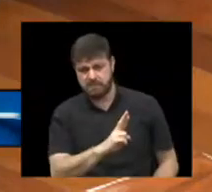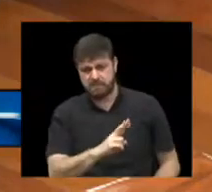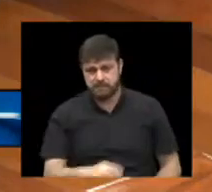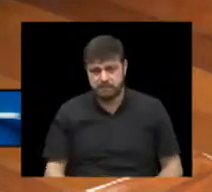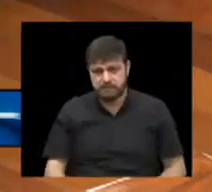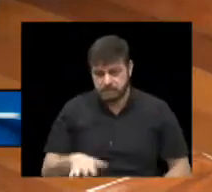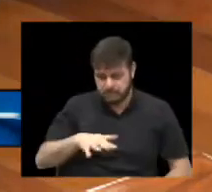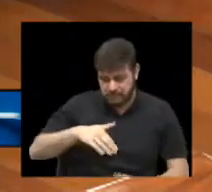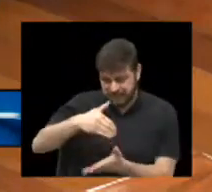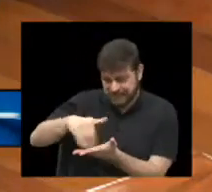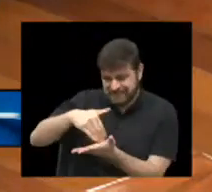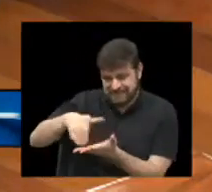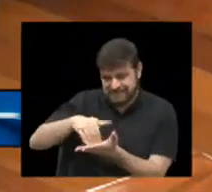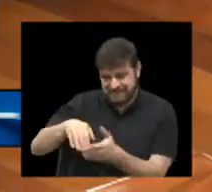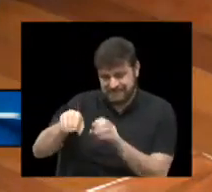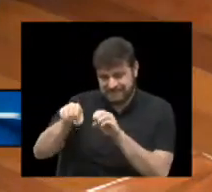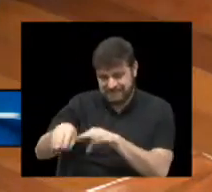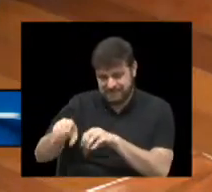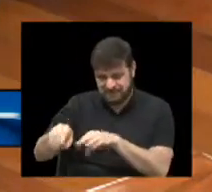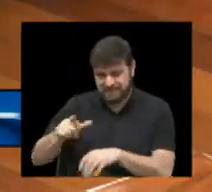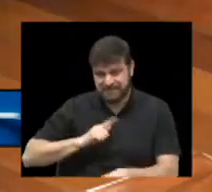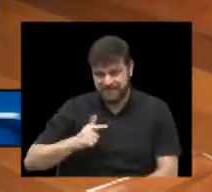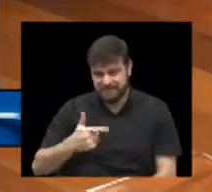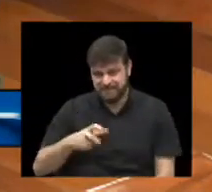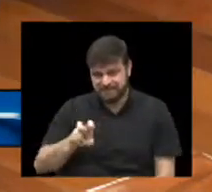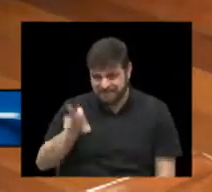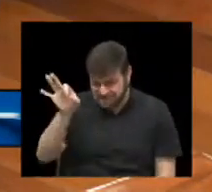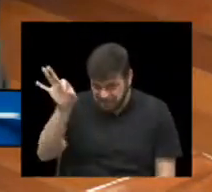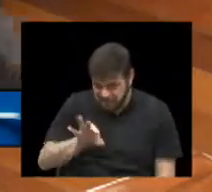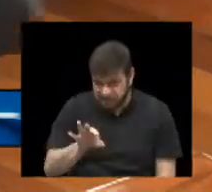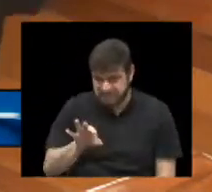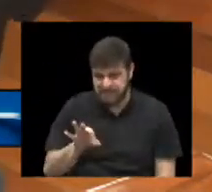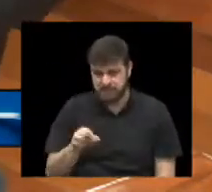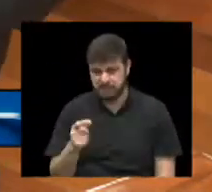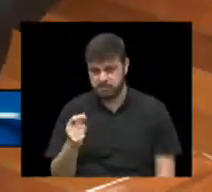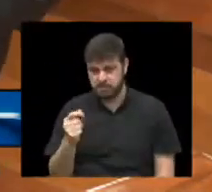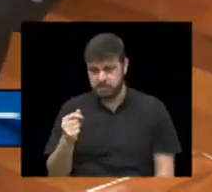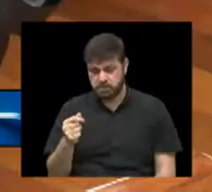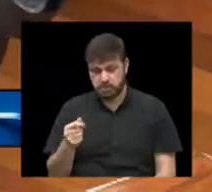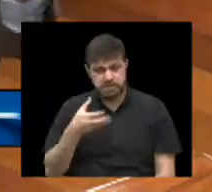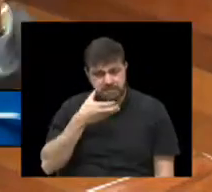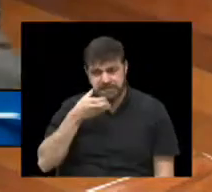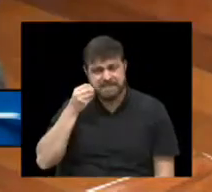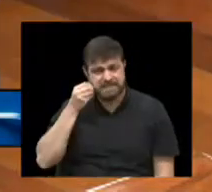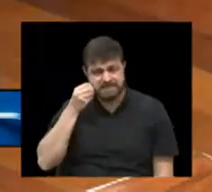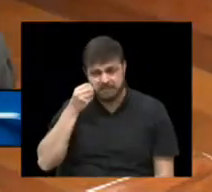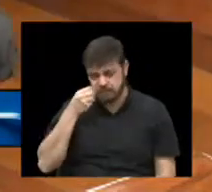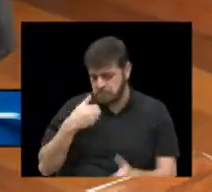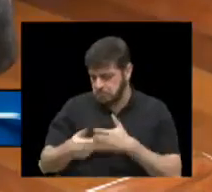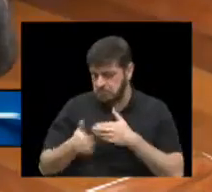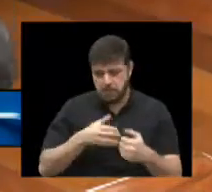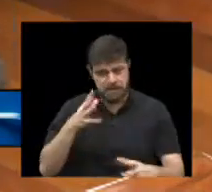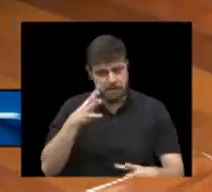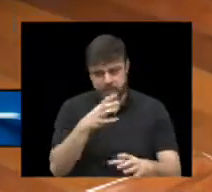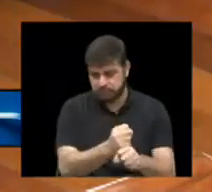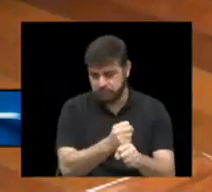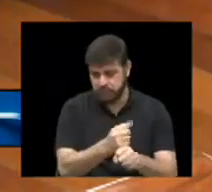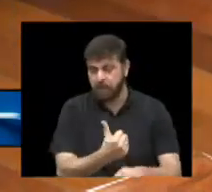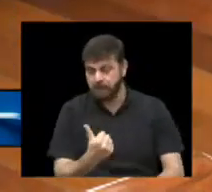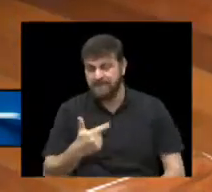Secretaria de Educação tem 25% de verba, independente de quanto arrecadar. Se arrecadar 4 bilhões e